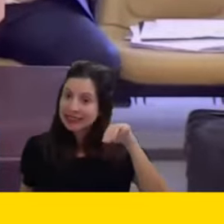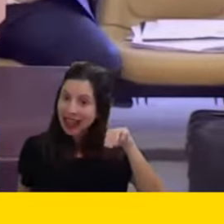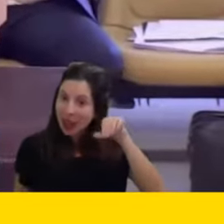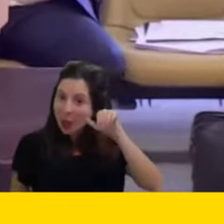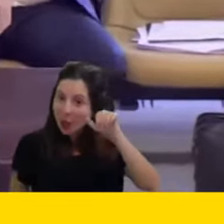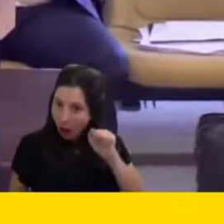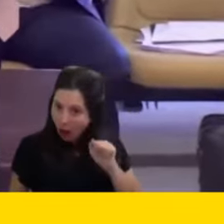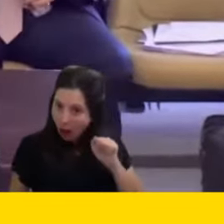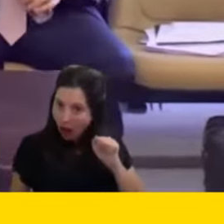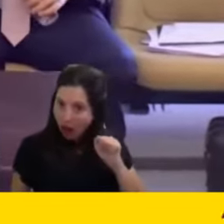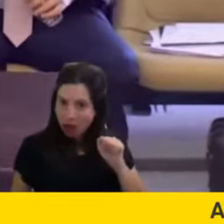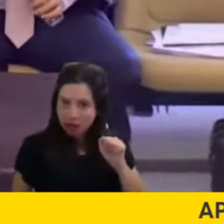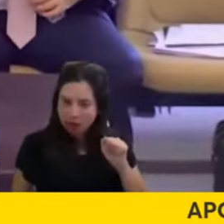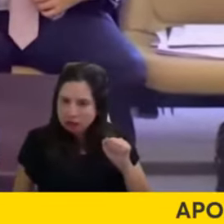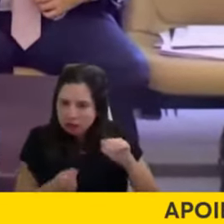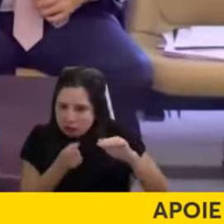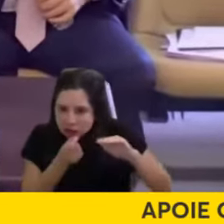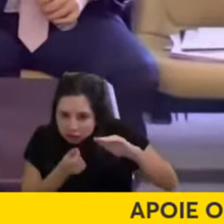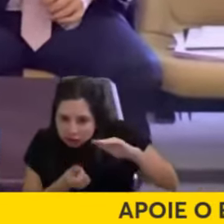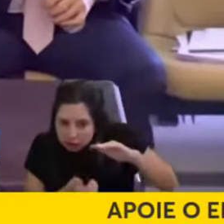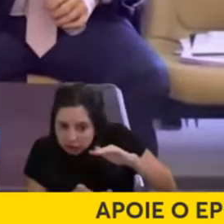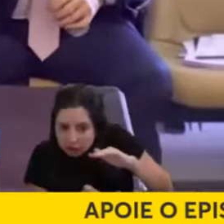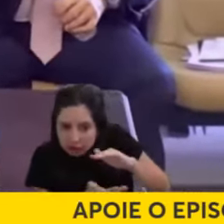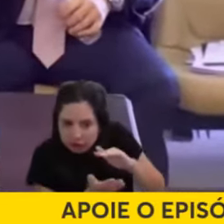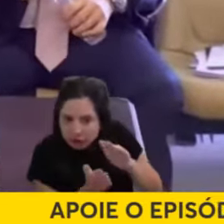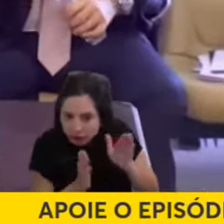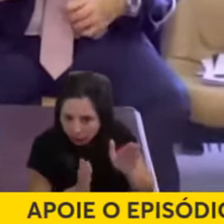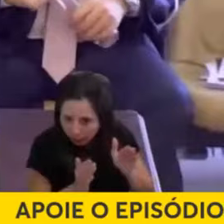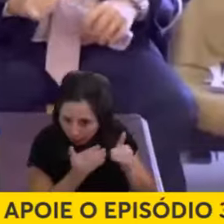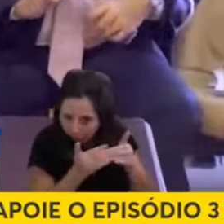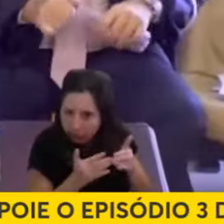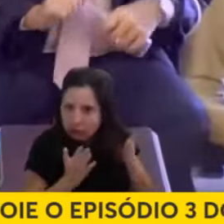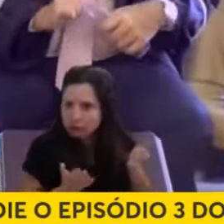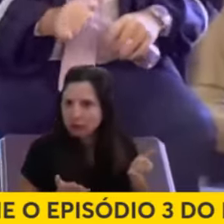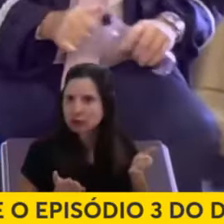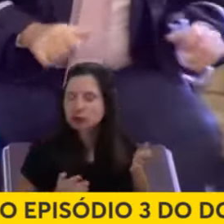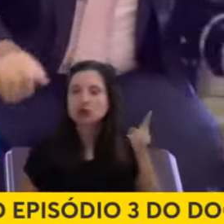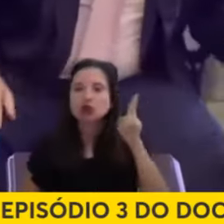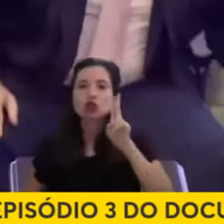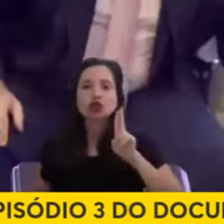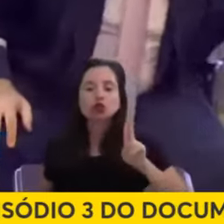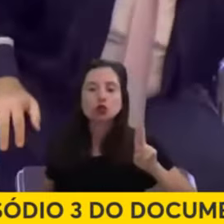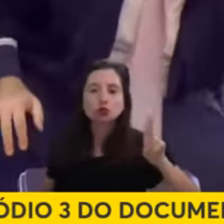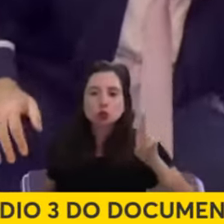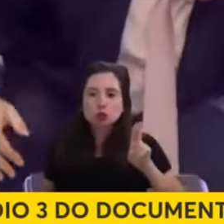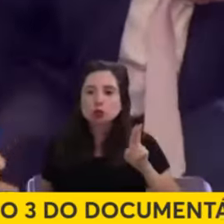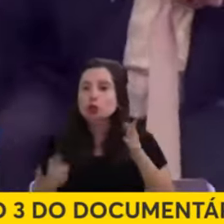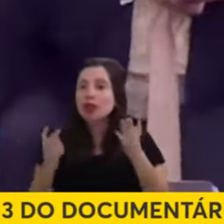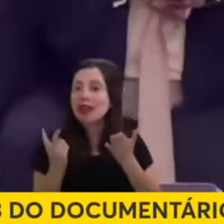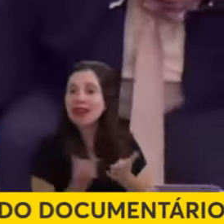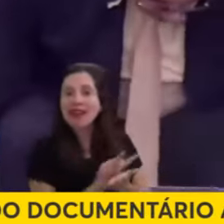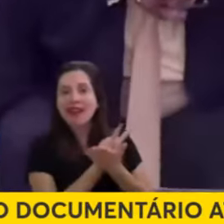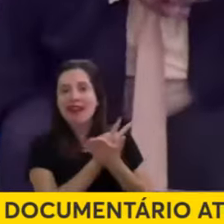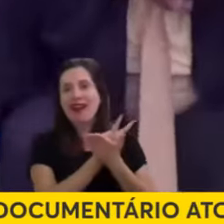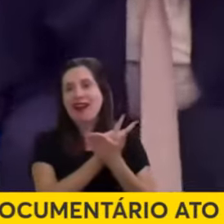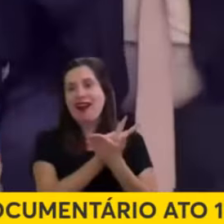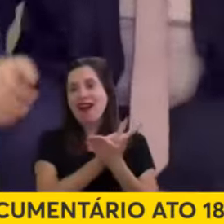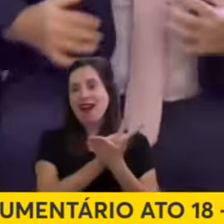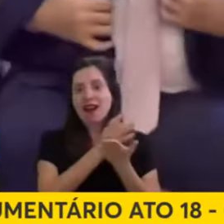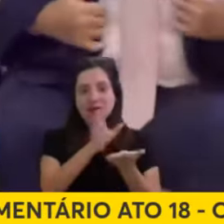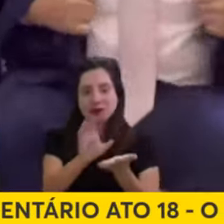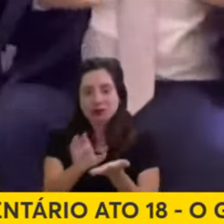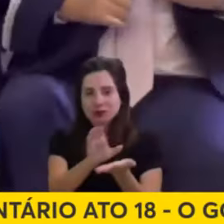uma discussão de caixa dois uso eh aplicação irregular de recursos para campanha eleitoral arrecadação irregular de recursos aqui